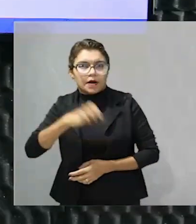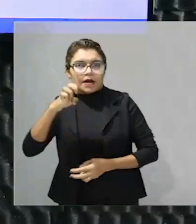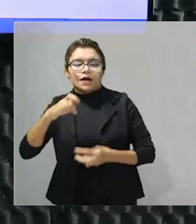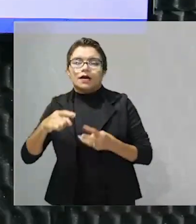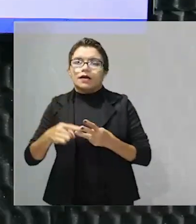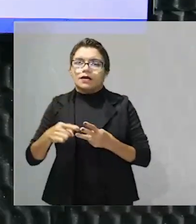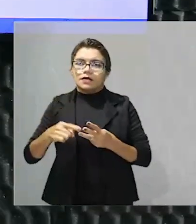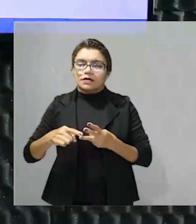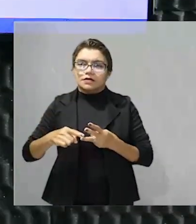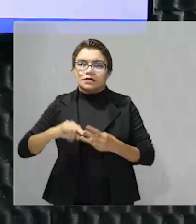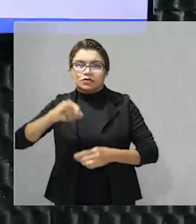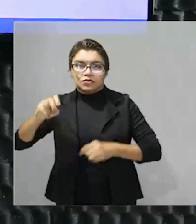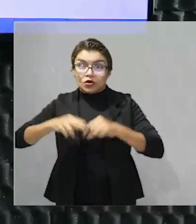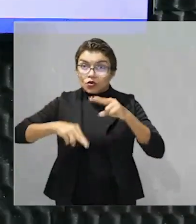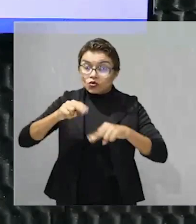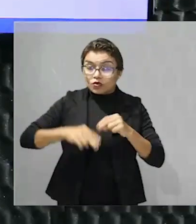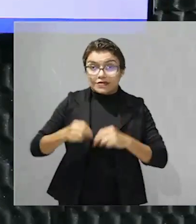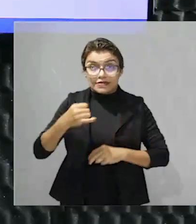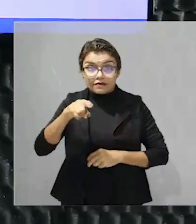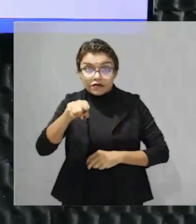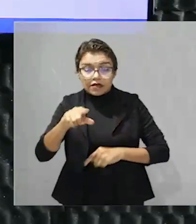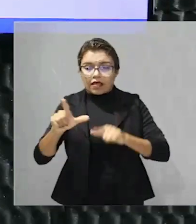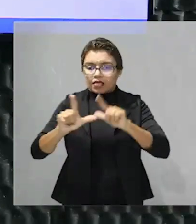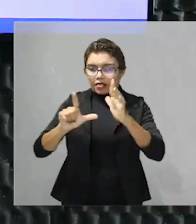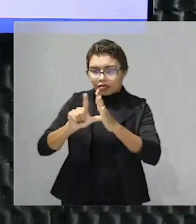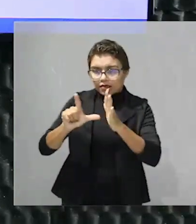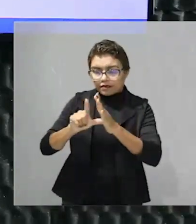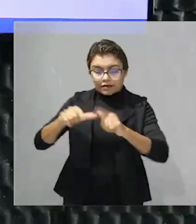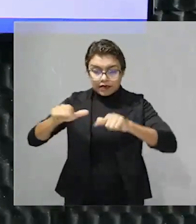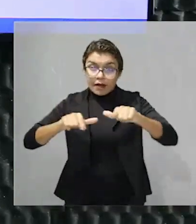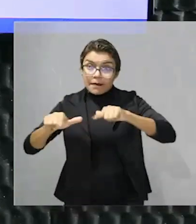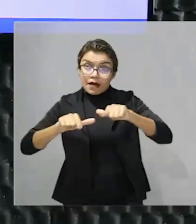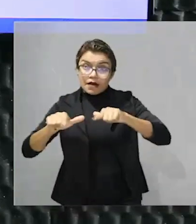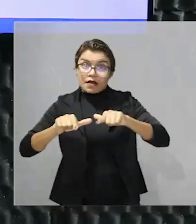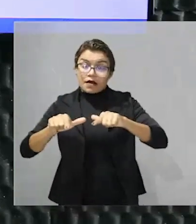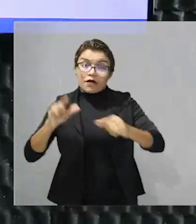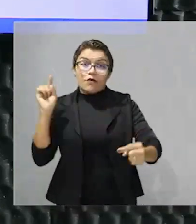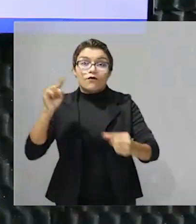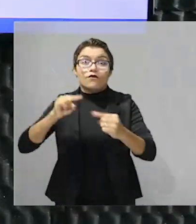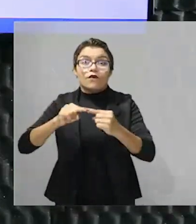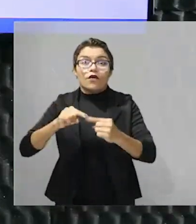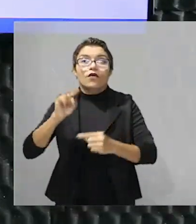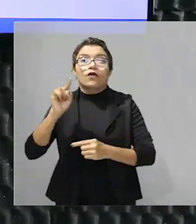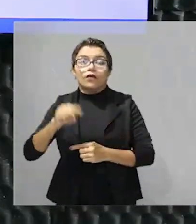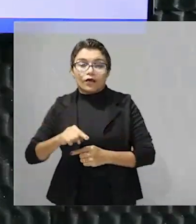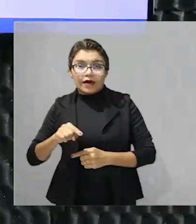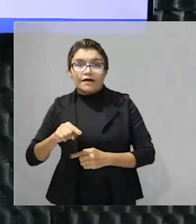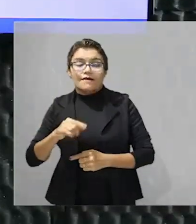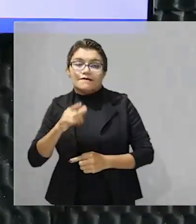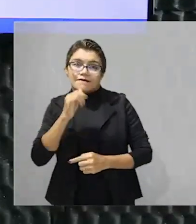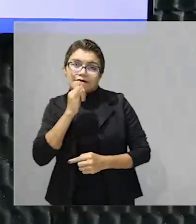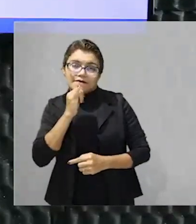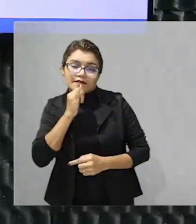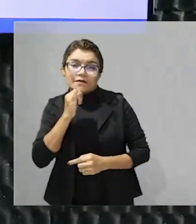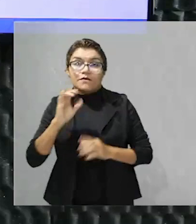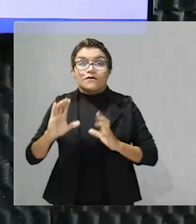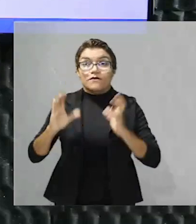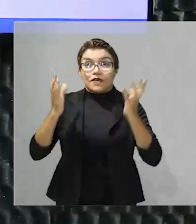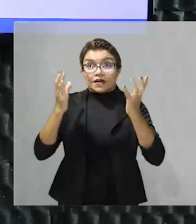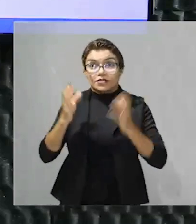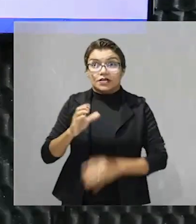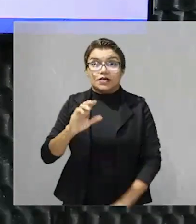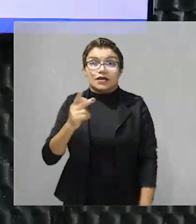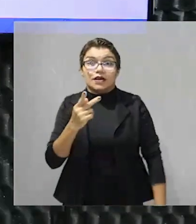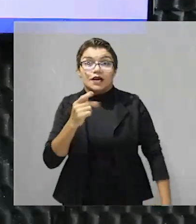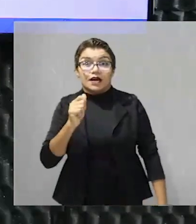lojas vão se adaptando. Se você está trabalhando numa loja que está voltada para o Halloween, a ideia é que aquele emprego não vai passar do período